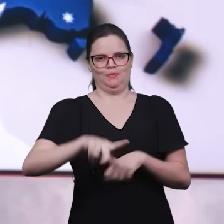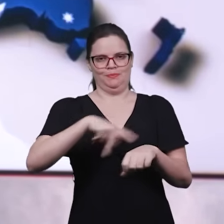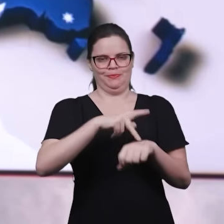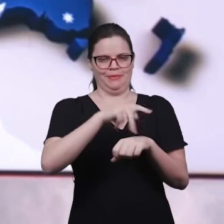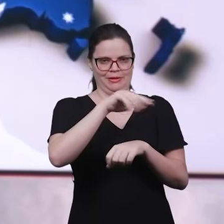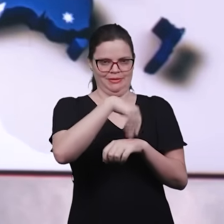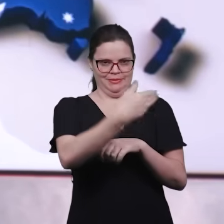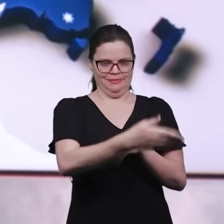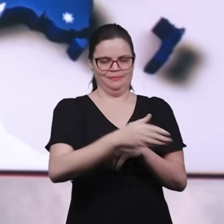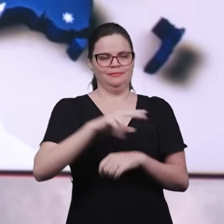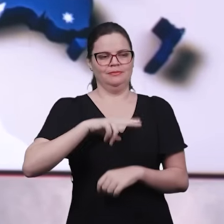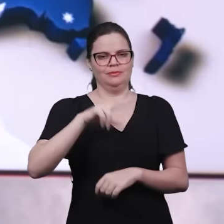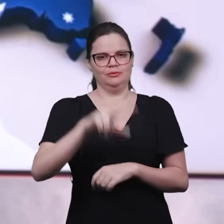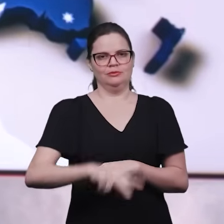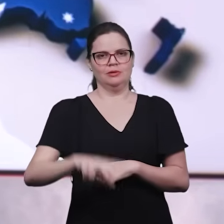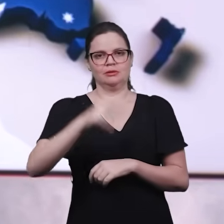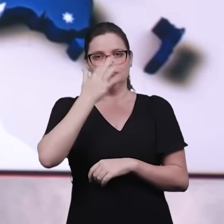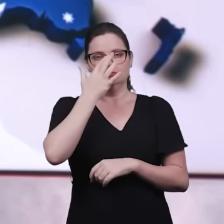Logo,